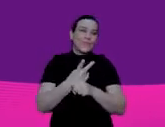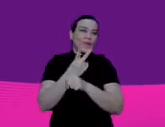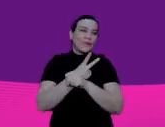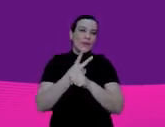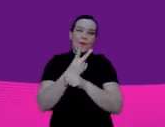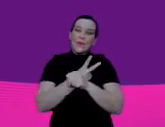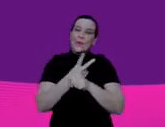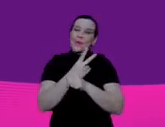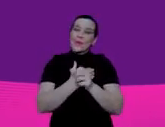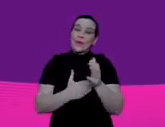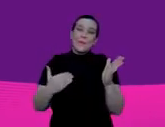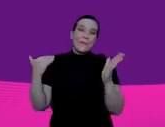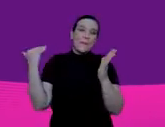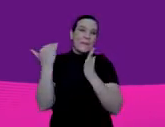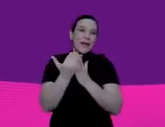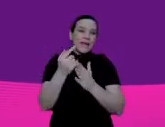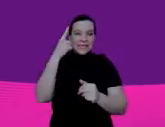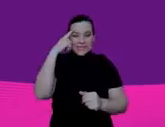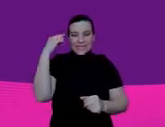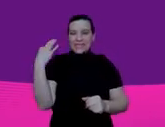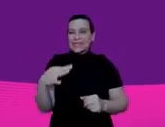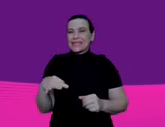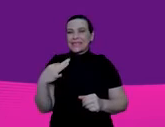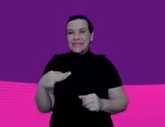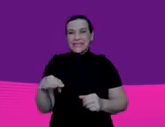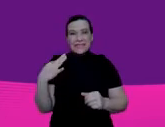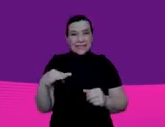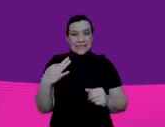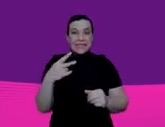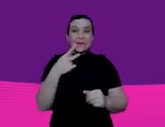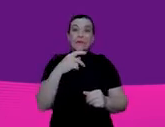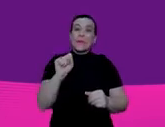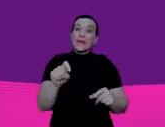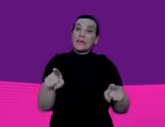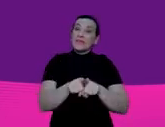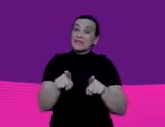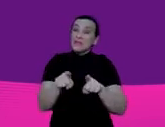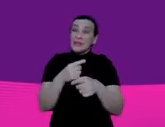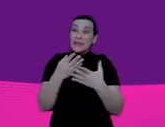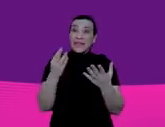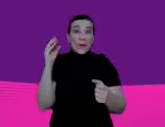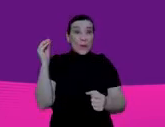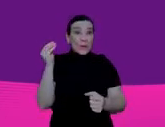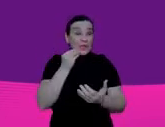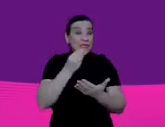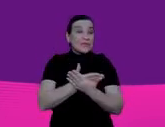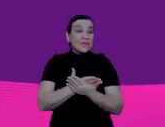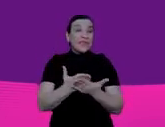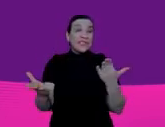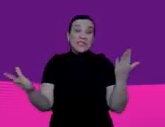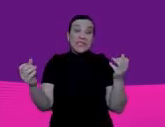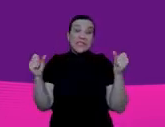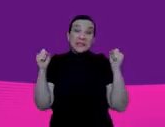primária à emergência, e muitas oportunidades perdidas vão contribuir para essa